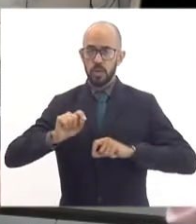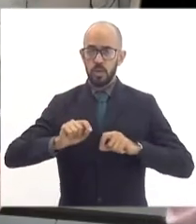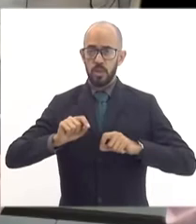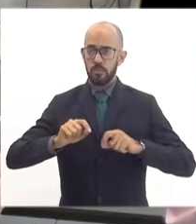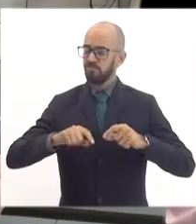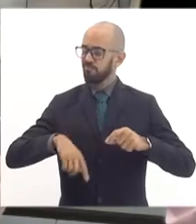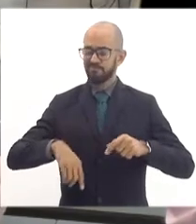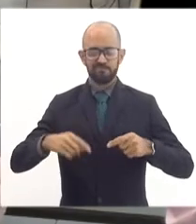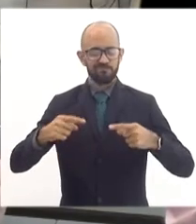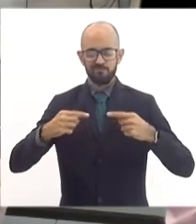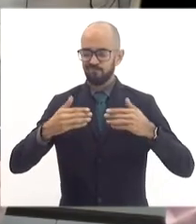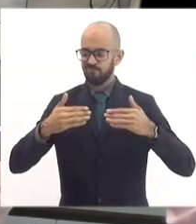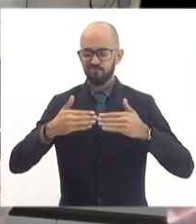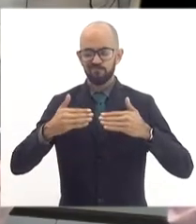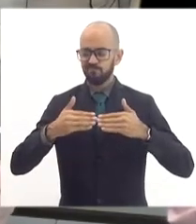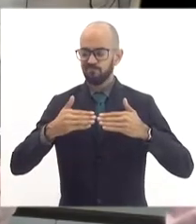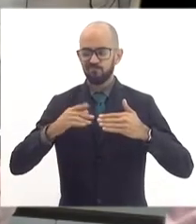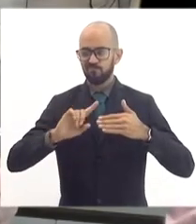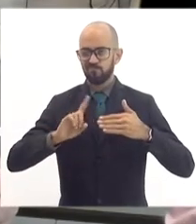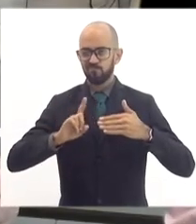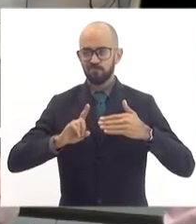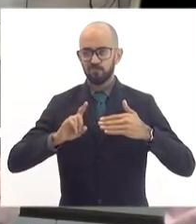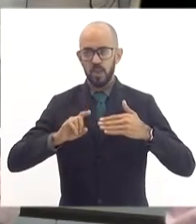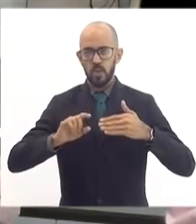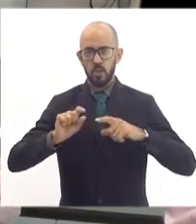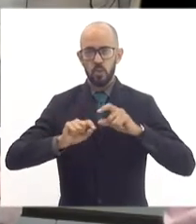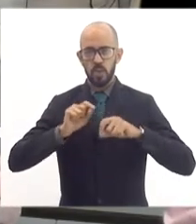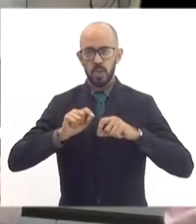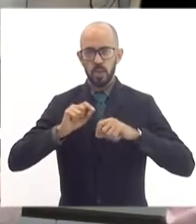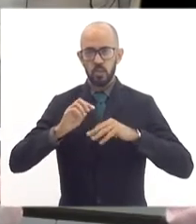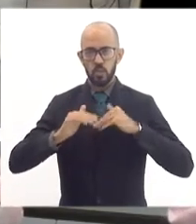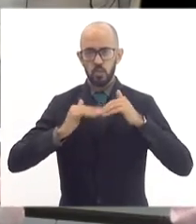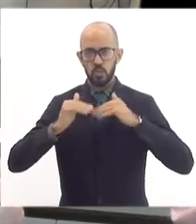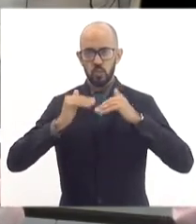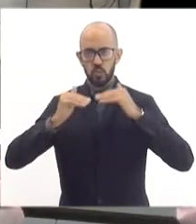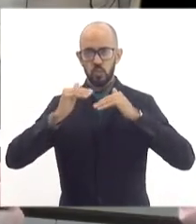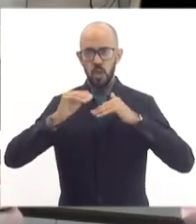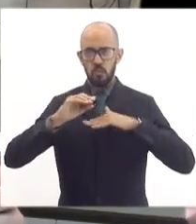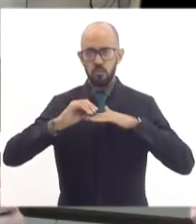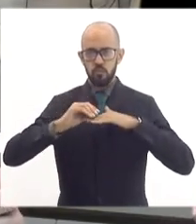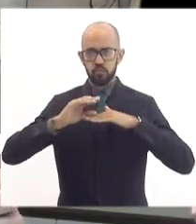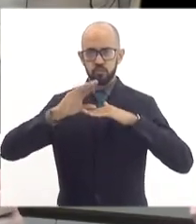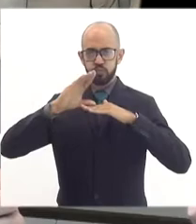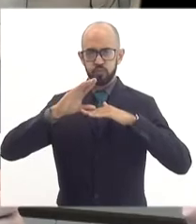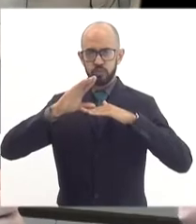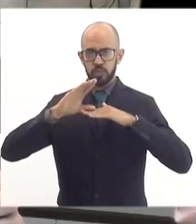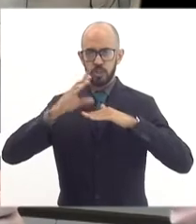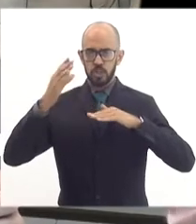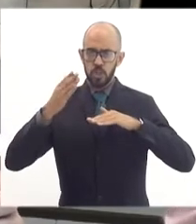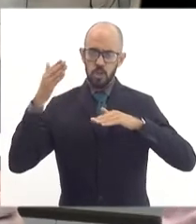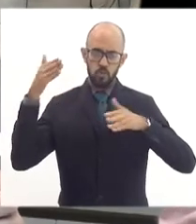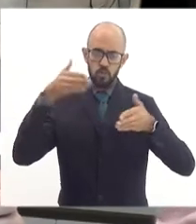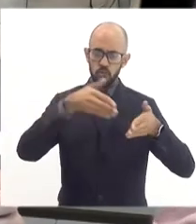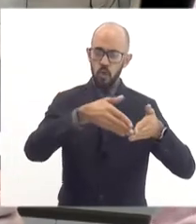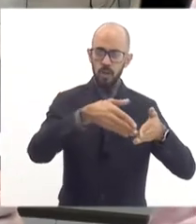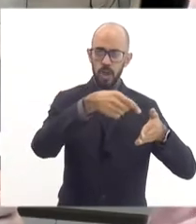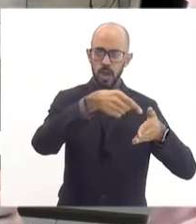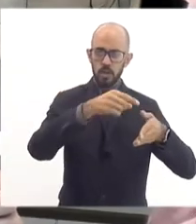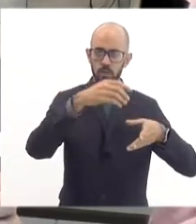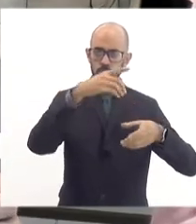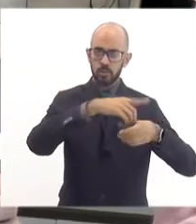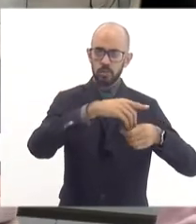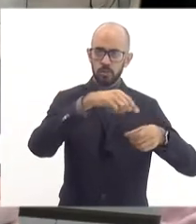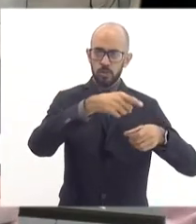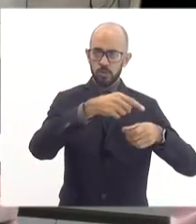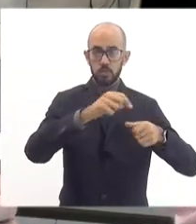faz muito sentido que os rendimentos sejam destinados ao Fundo de Previdência. O ideal é que ficasse no próprio Fundo